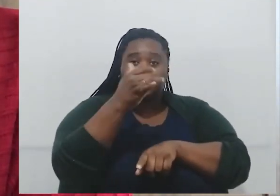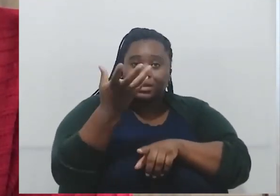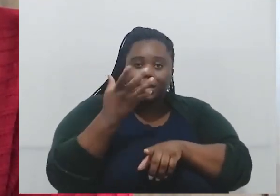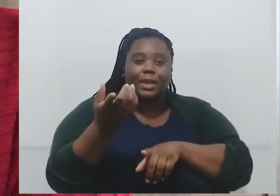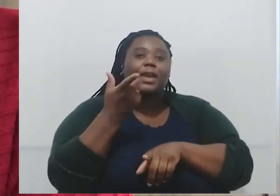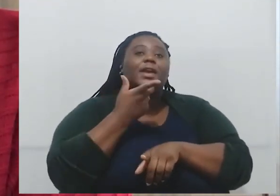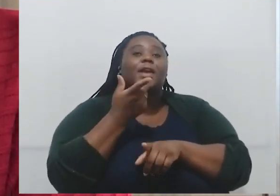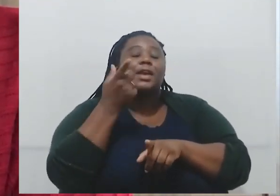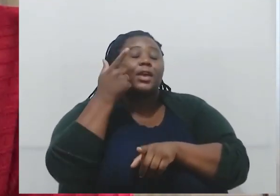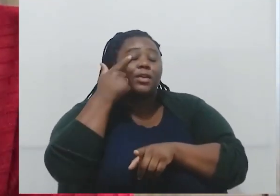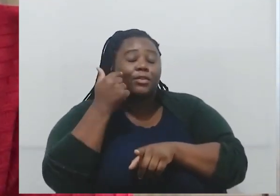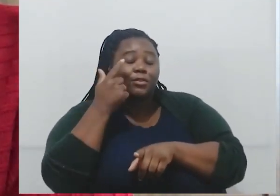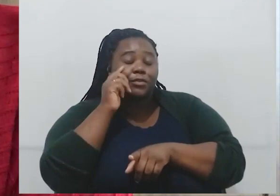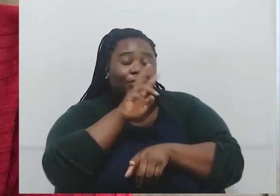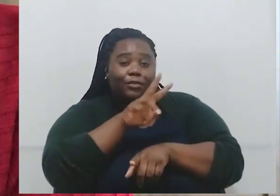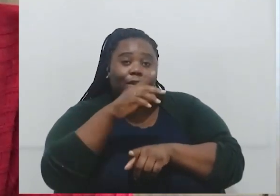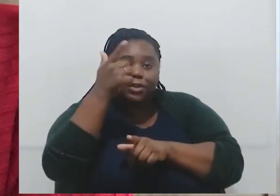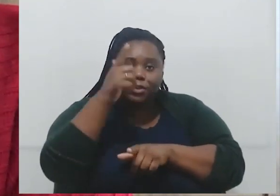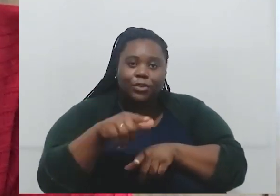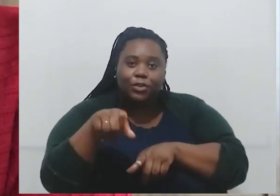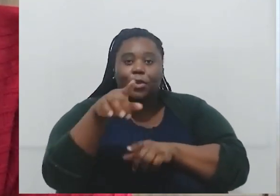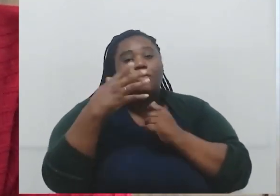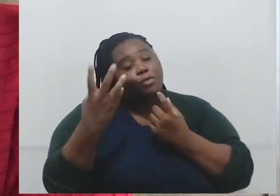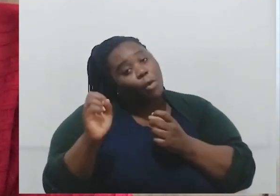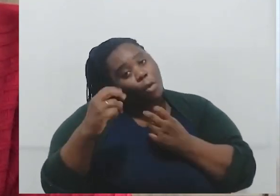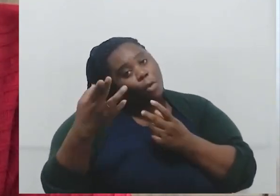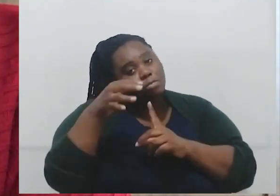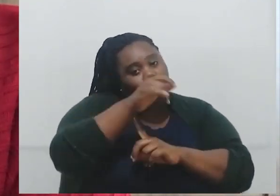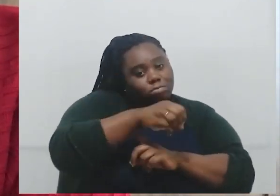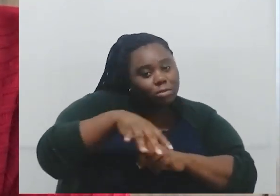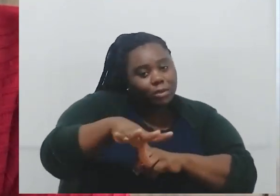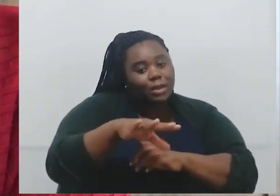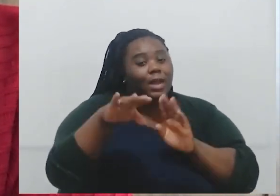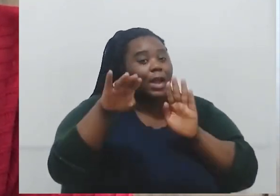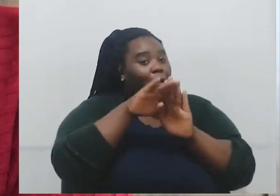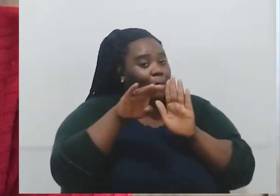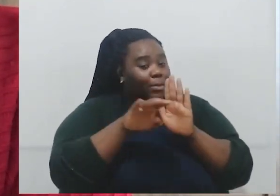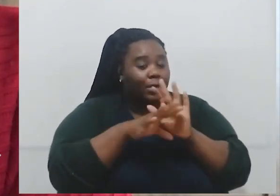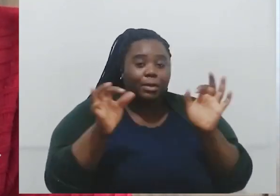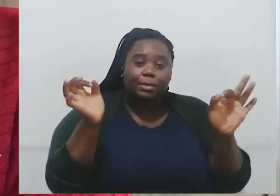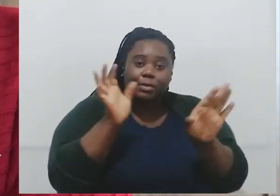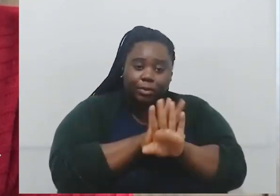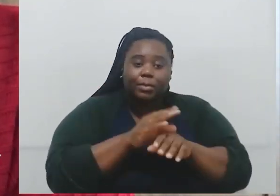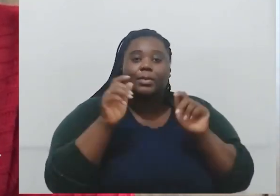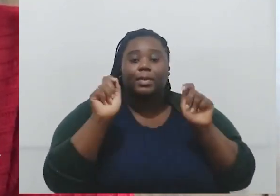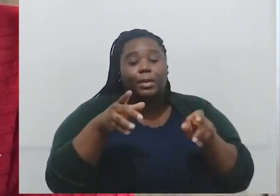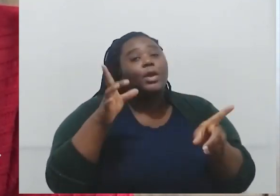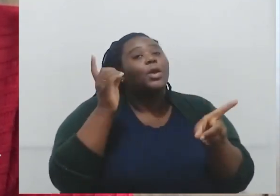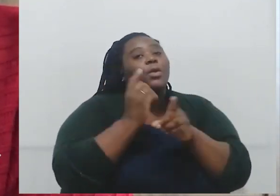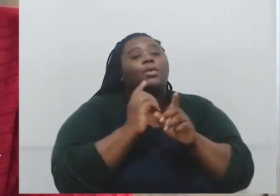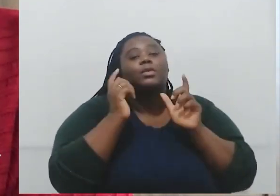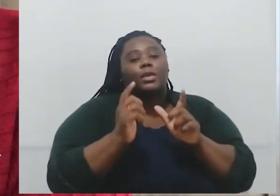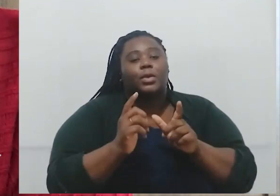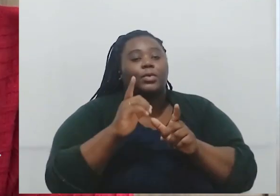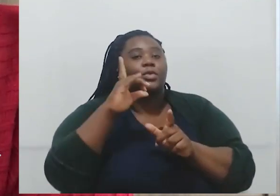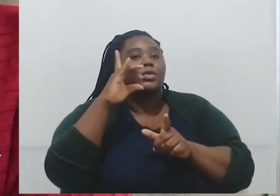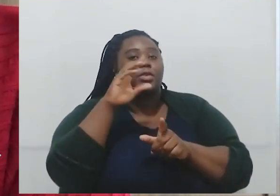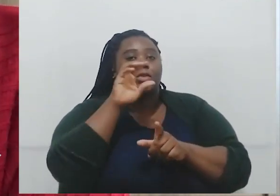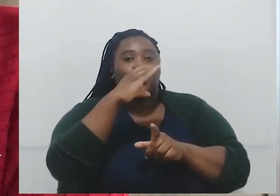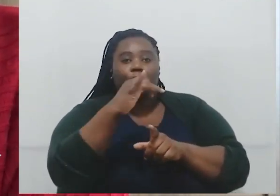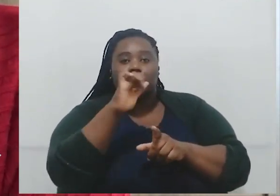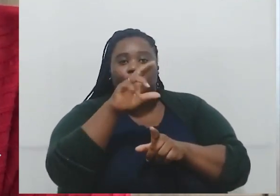algum amigo que não assistiu. A programação completa poderá ser encontrada nas redes sociais e no site